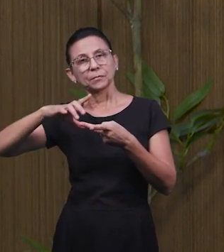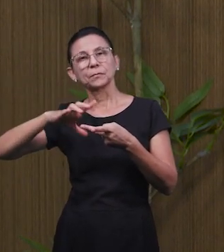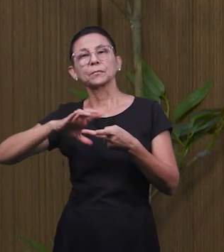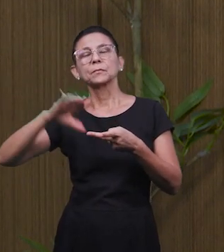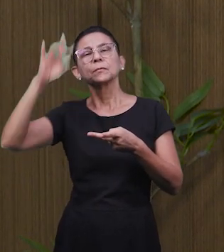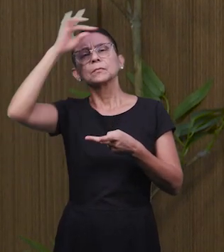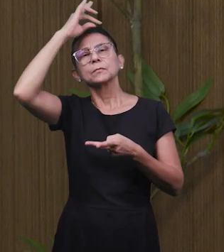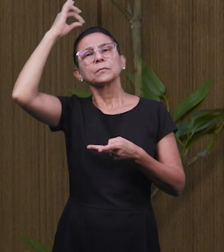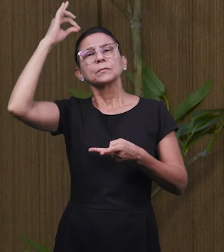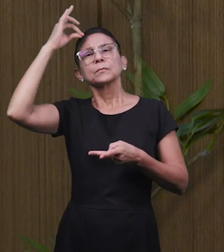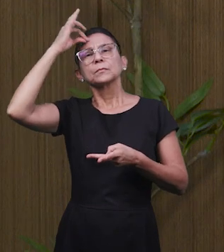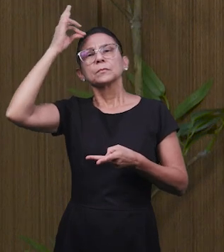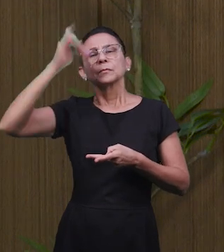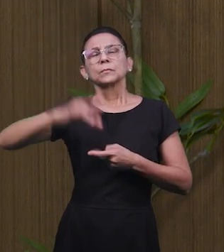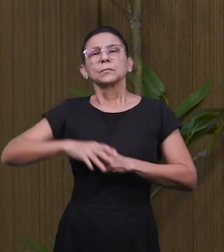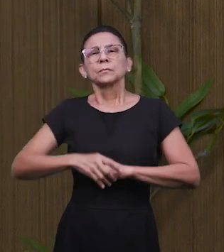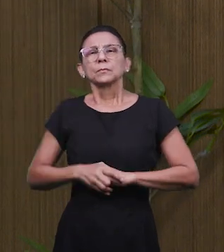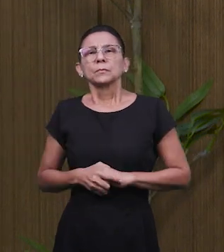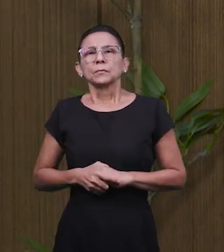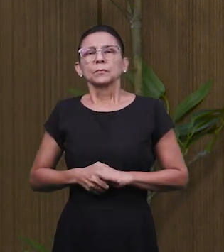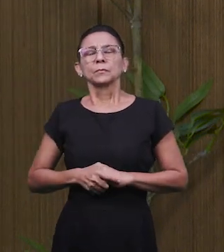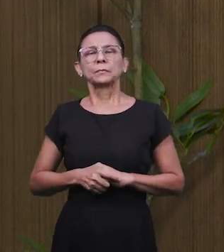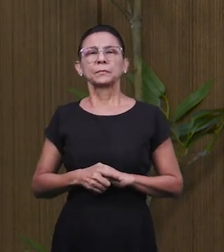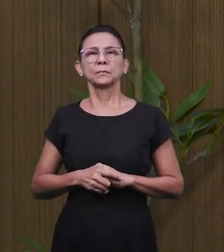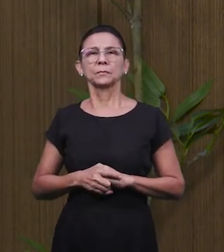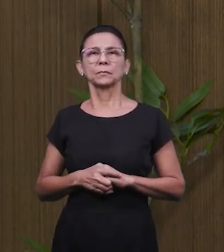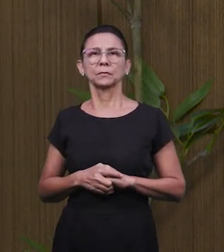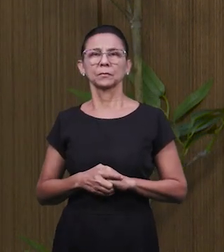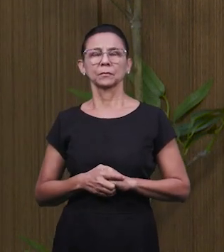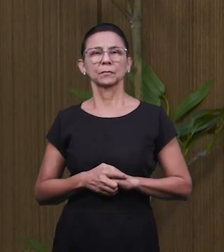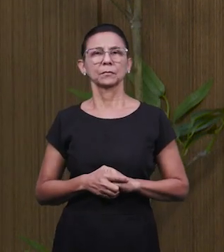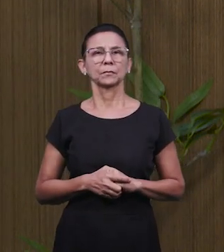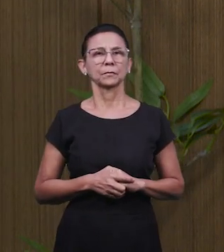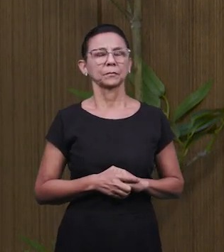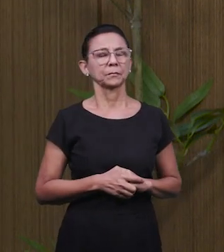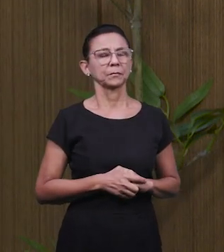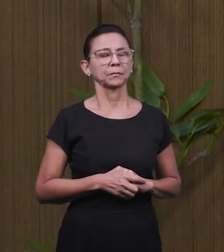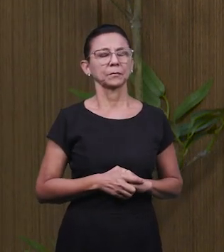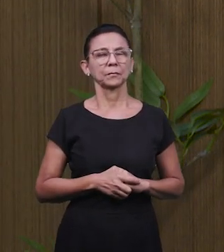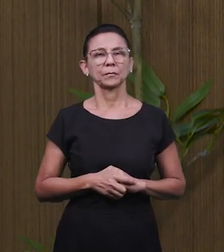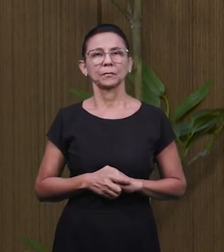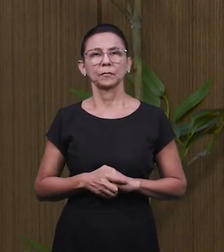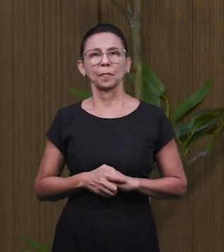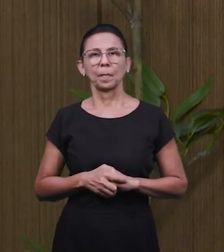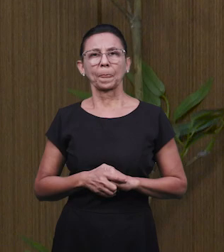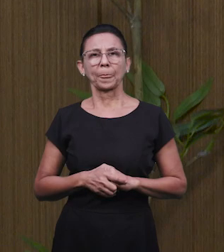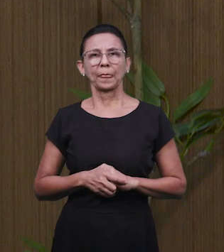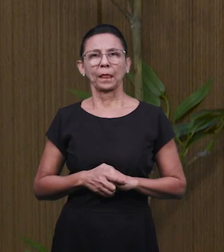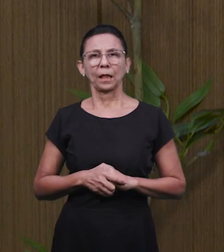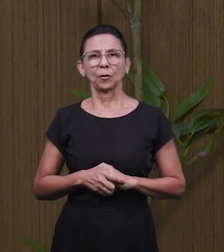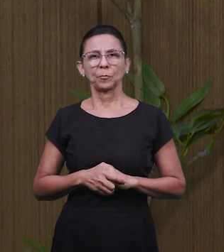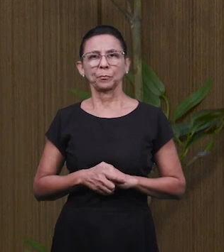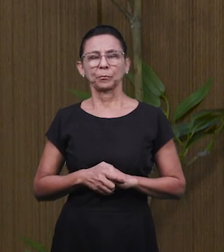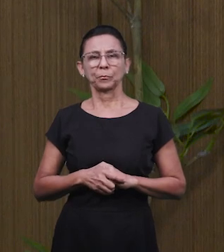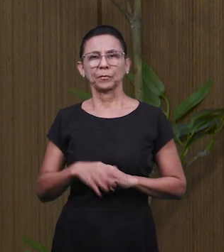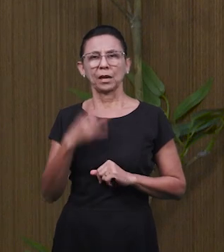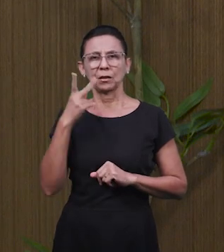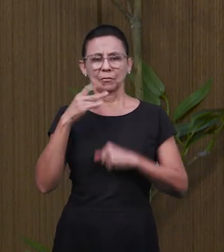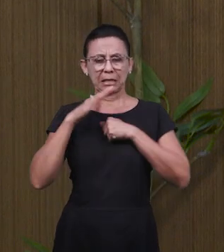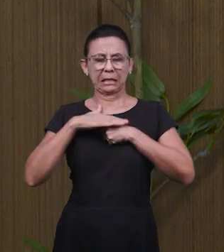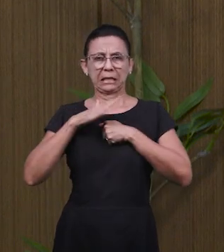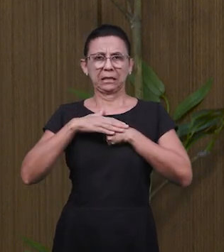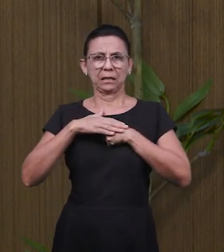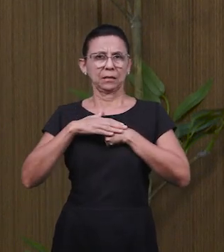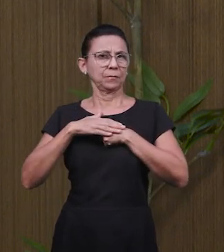Jesus tinha avisado a eles, o Espírito Santo não fala de si mesmo. Eu vou enviar o Espírito Santo, ele assim, e o Espírito Santo vos